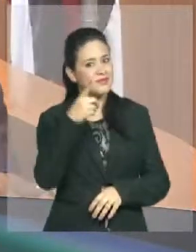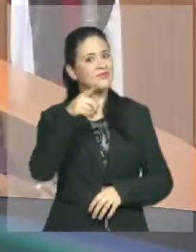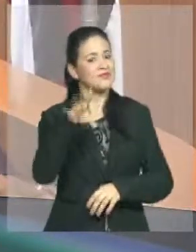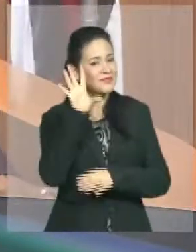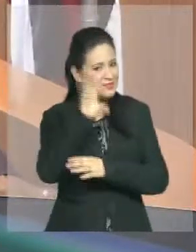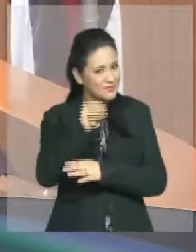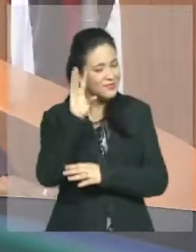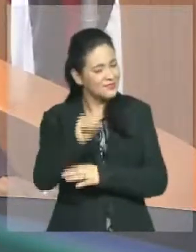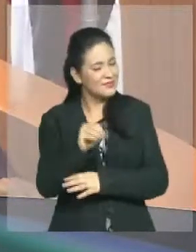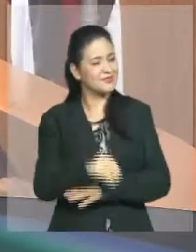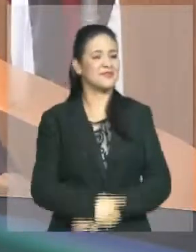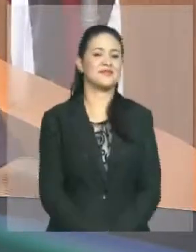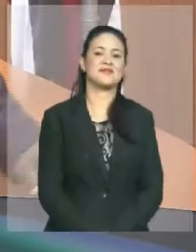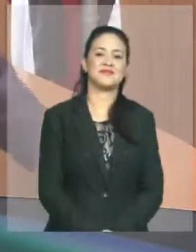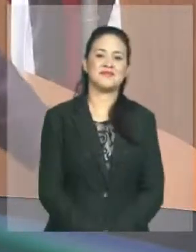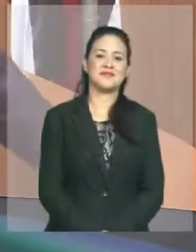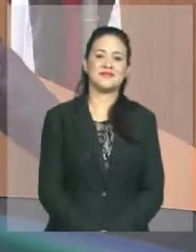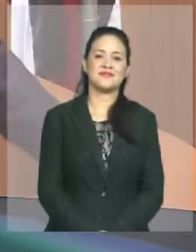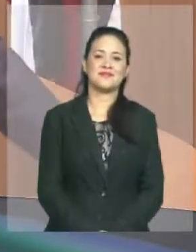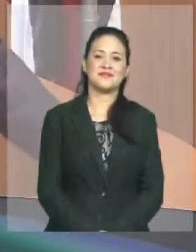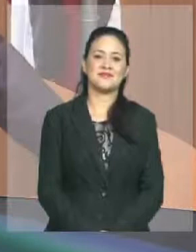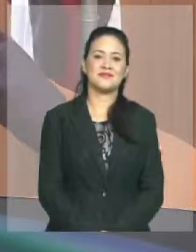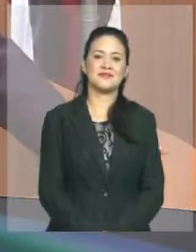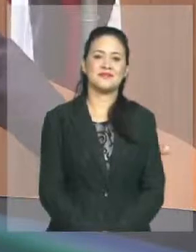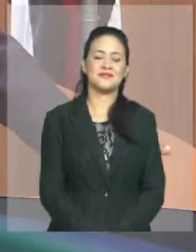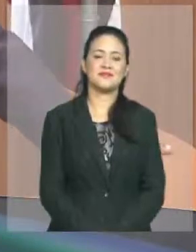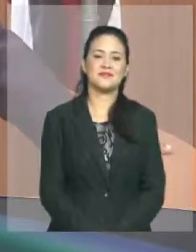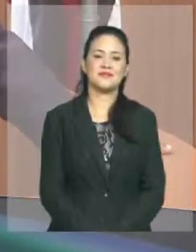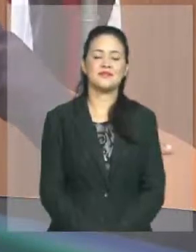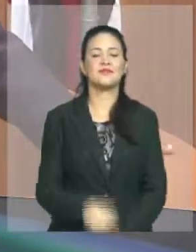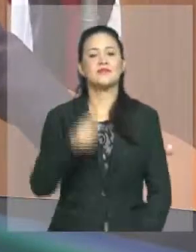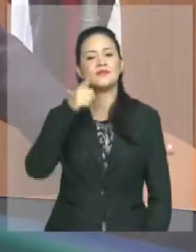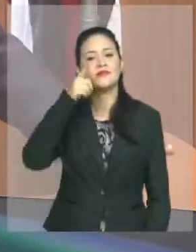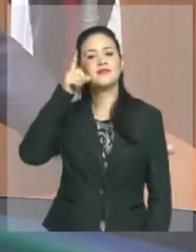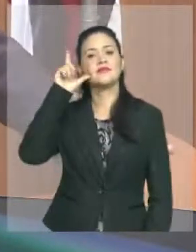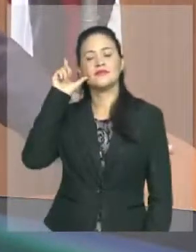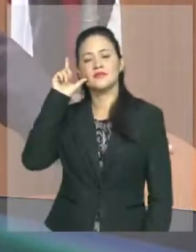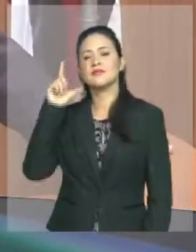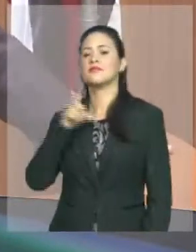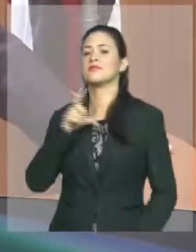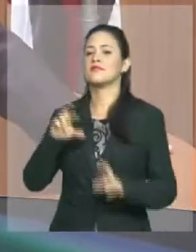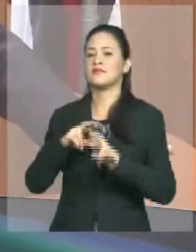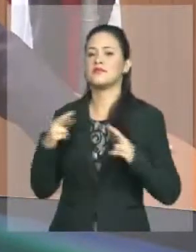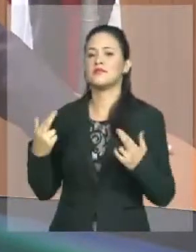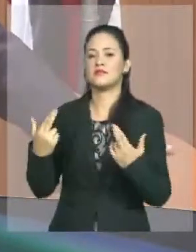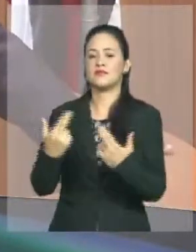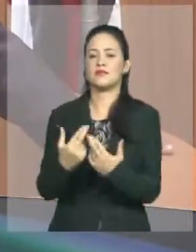Senhores, ontem nós tivemos uma Assembleia Geral na FETIEMA,